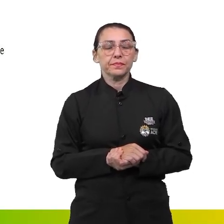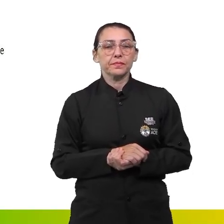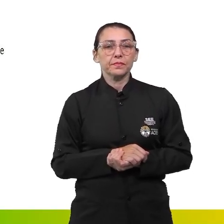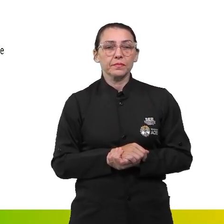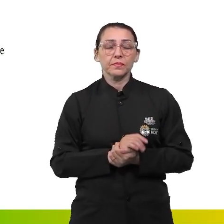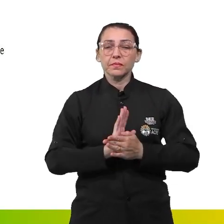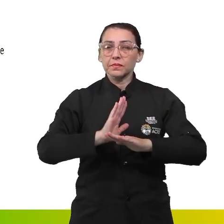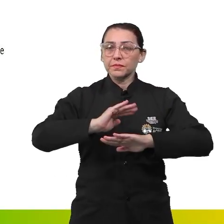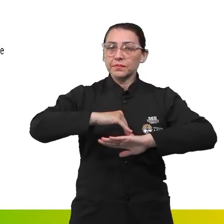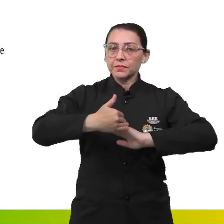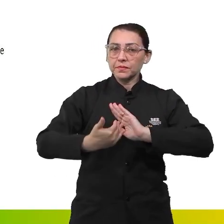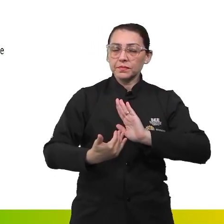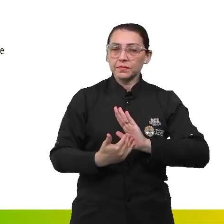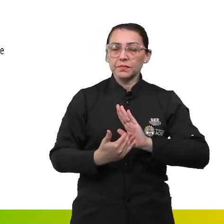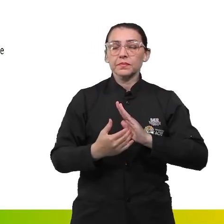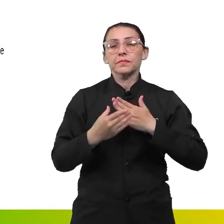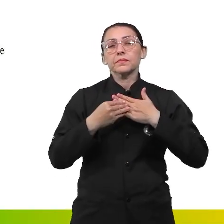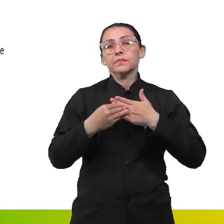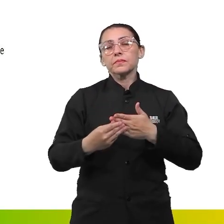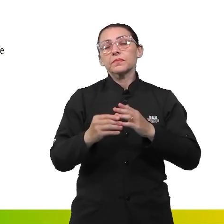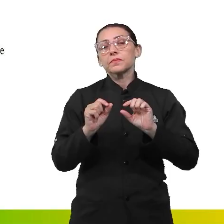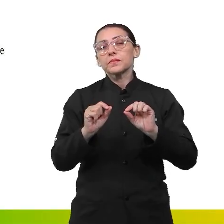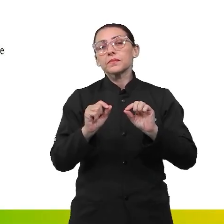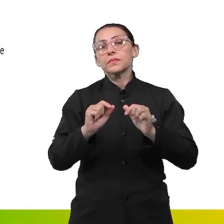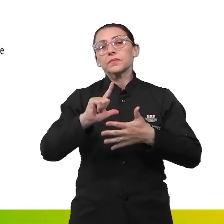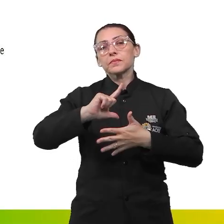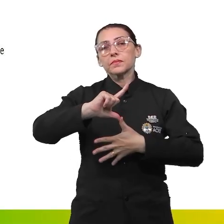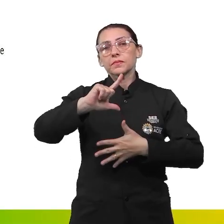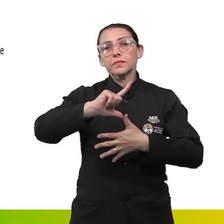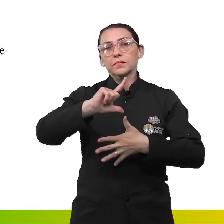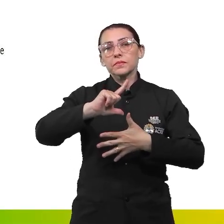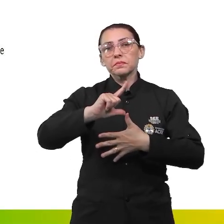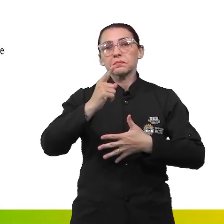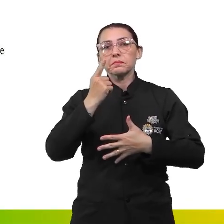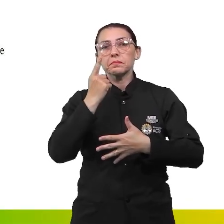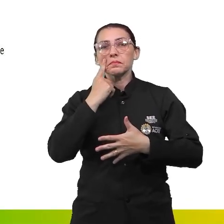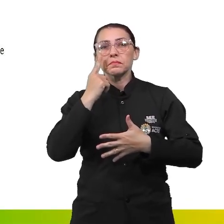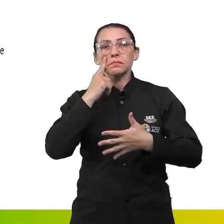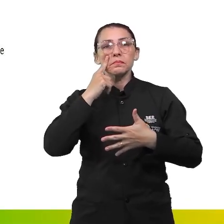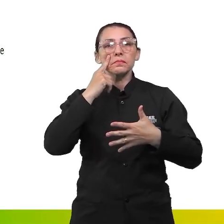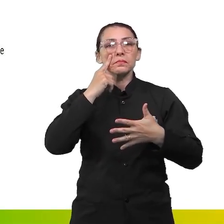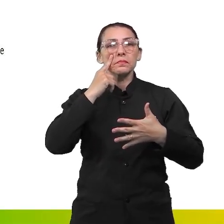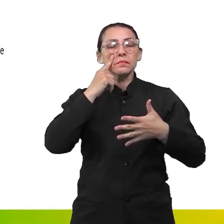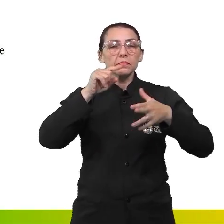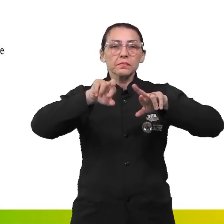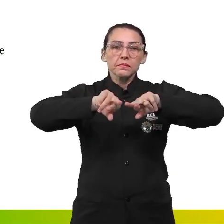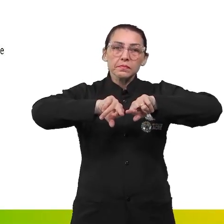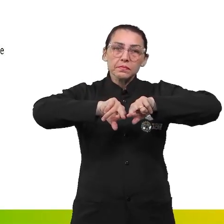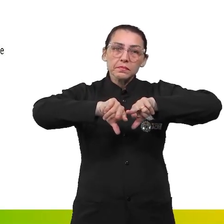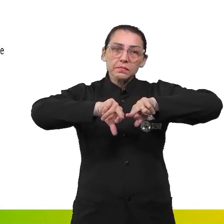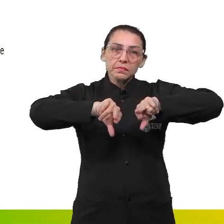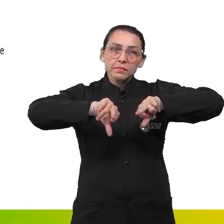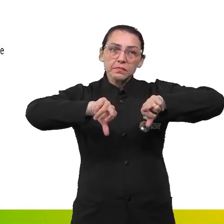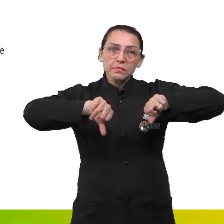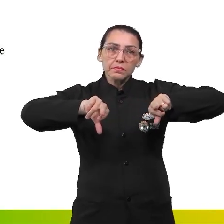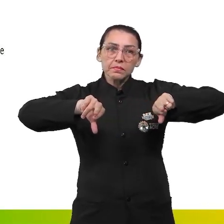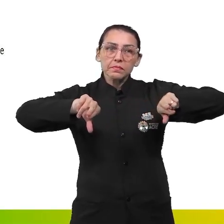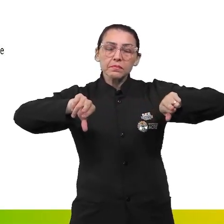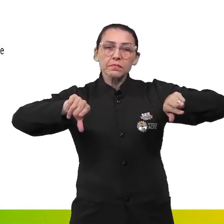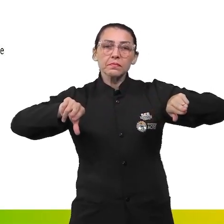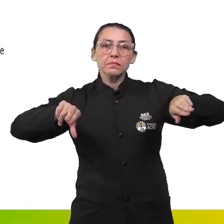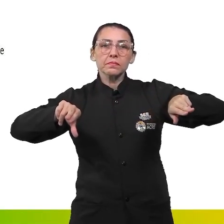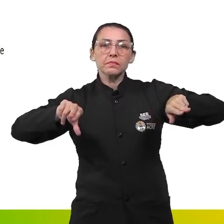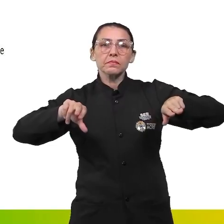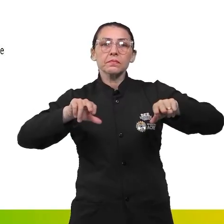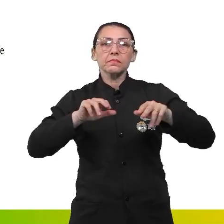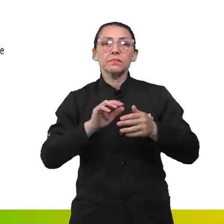isso tudo nos leva a ter uma América Latina, olha aqui, ó, isso tudo nos leva